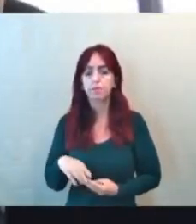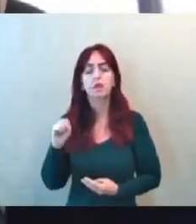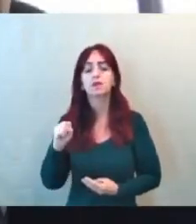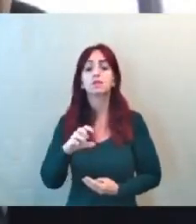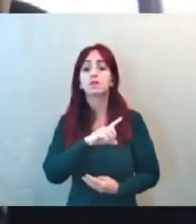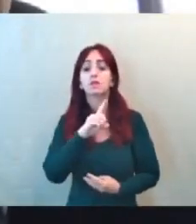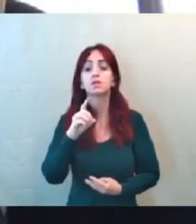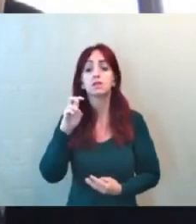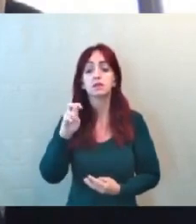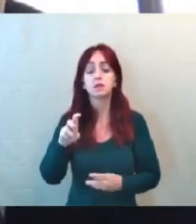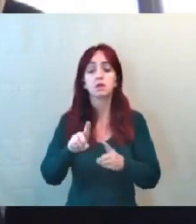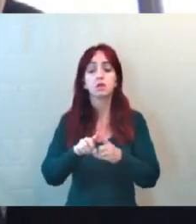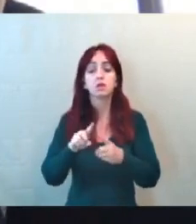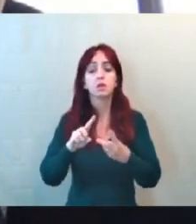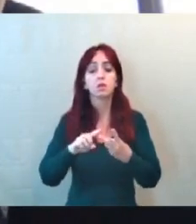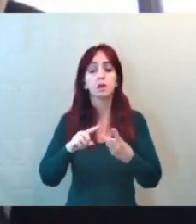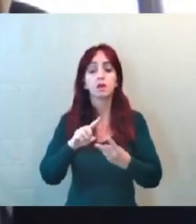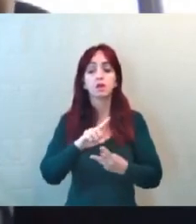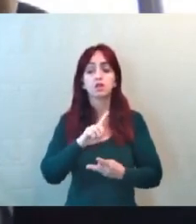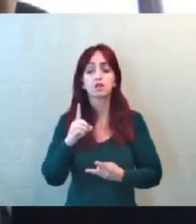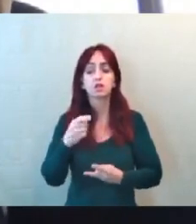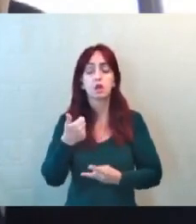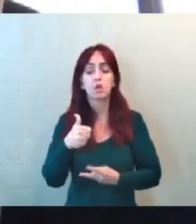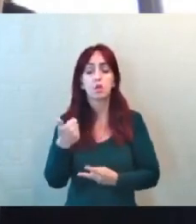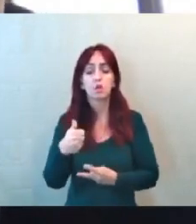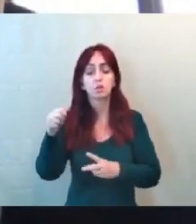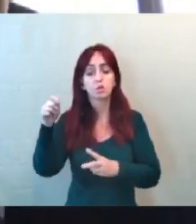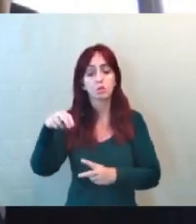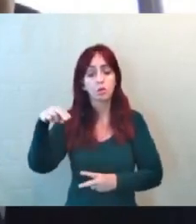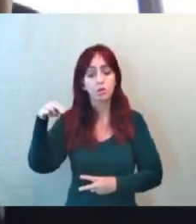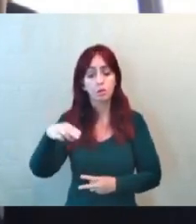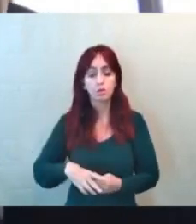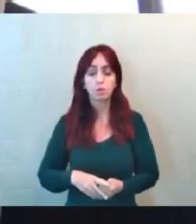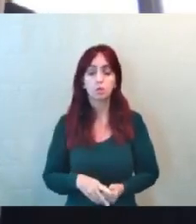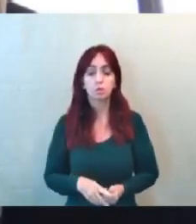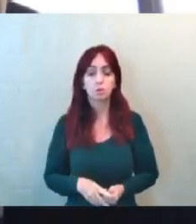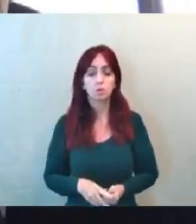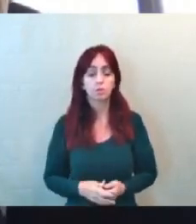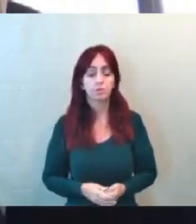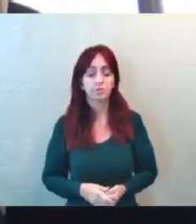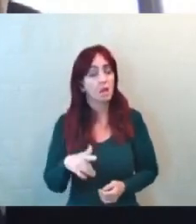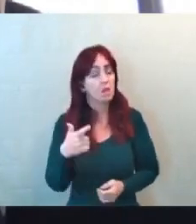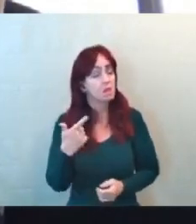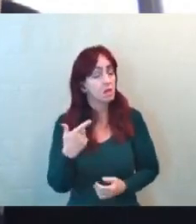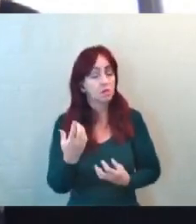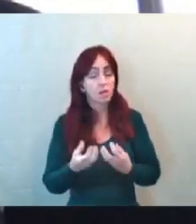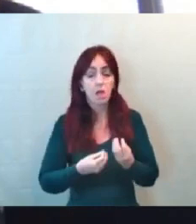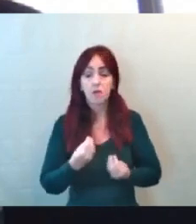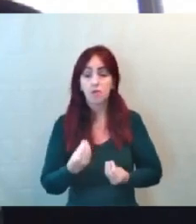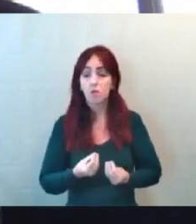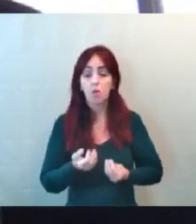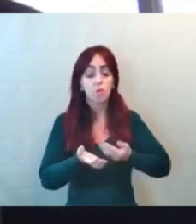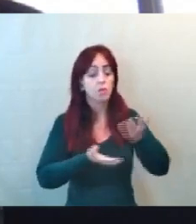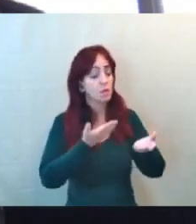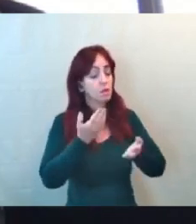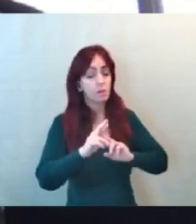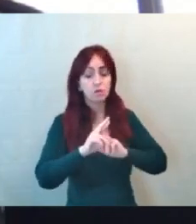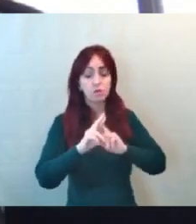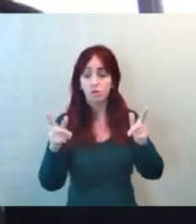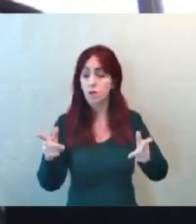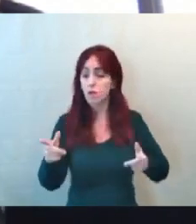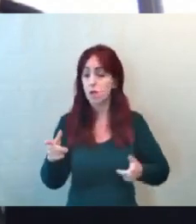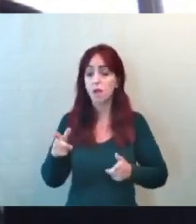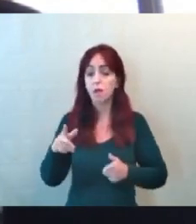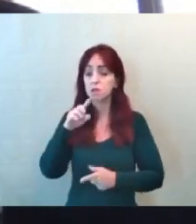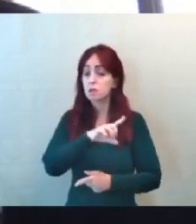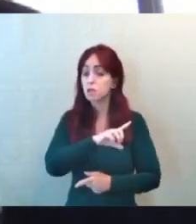Não houve qualquer tratamento de diferenciado em termos de receita tarifária nesses dias, não,